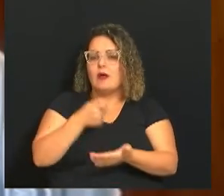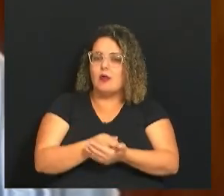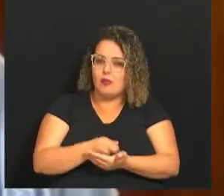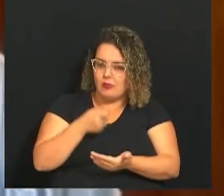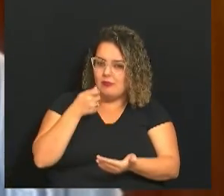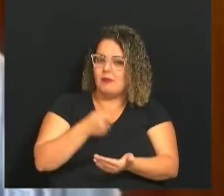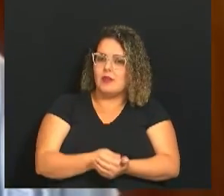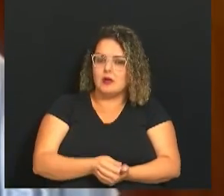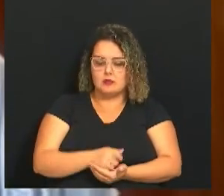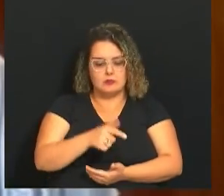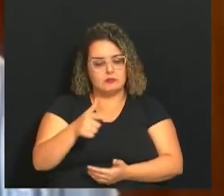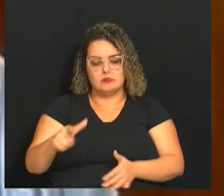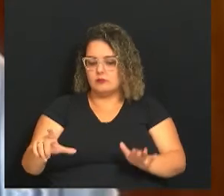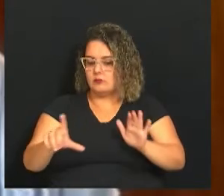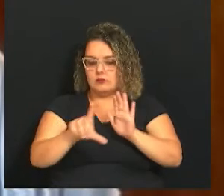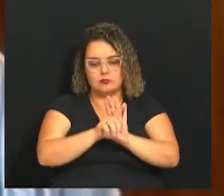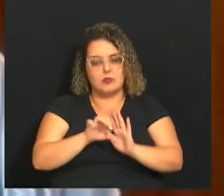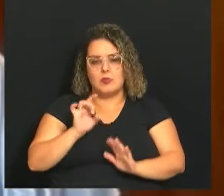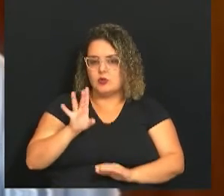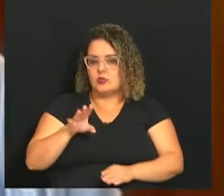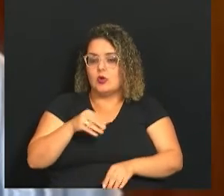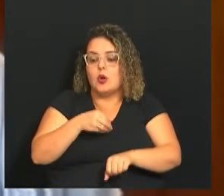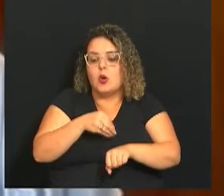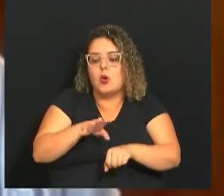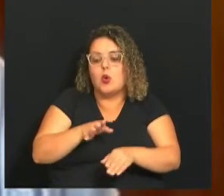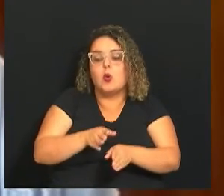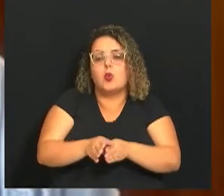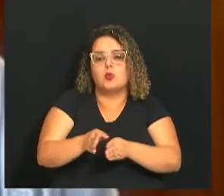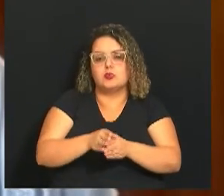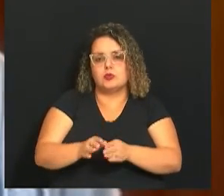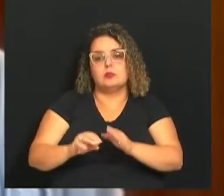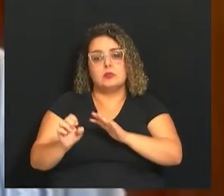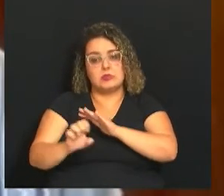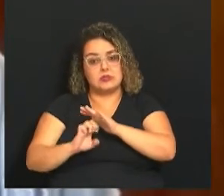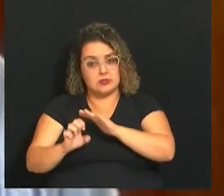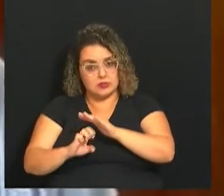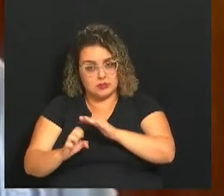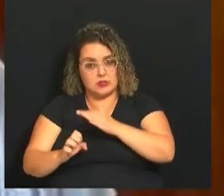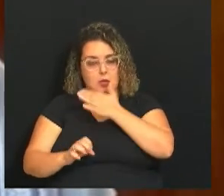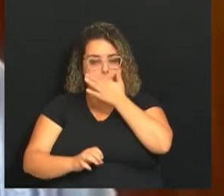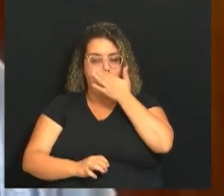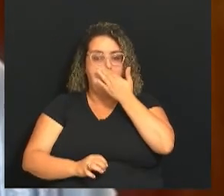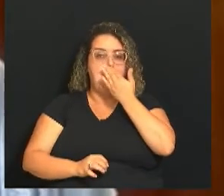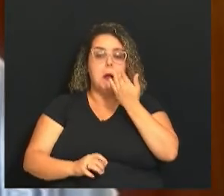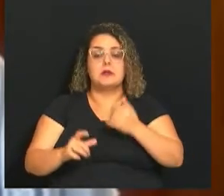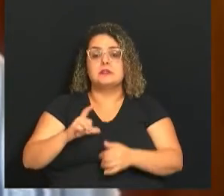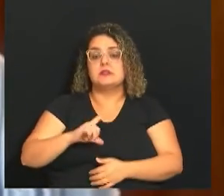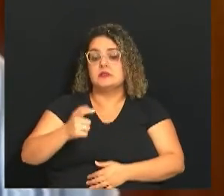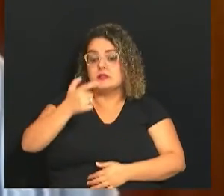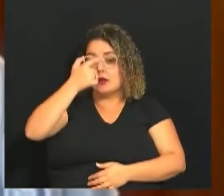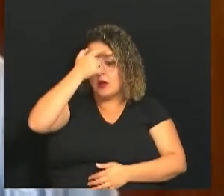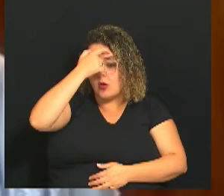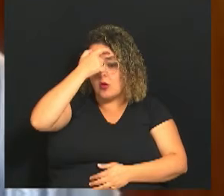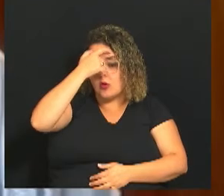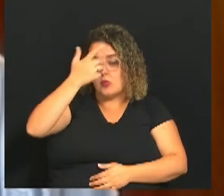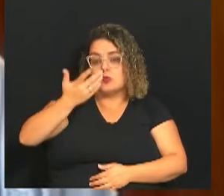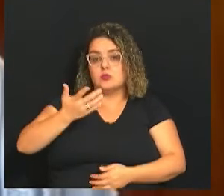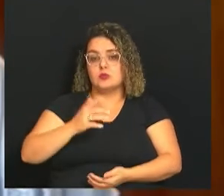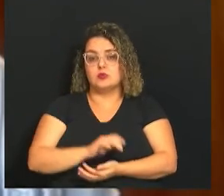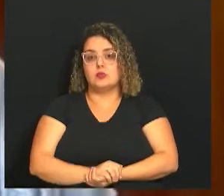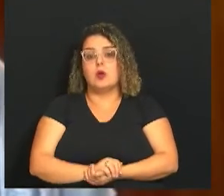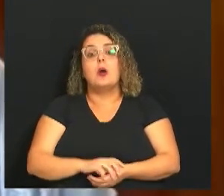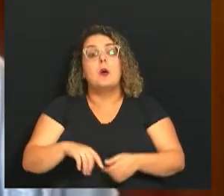nenhuma lei, seja apenas recomendado, mas que as empresas elas tenham essa conscientização, né? Tem que fazer